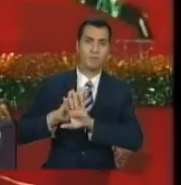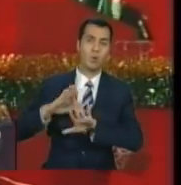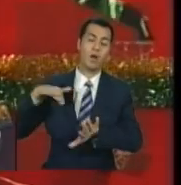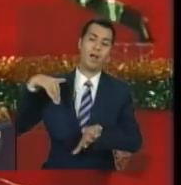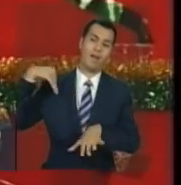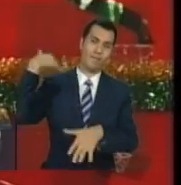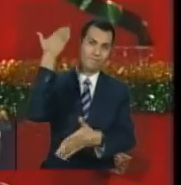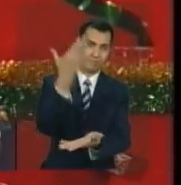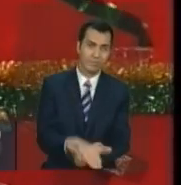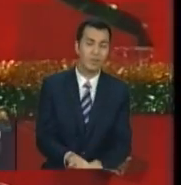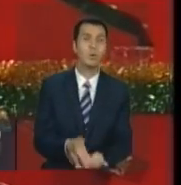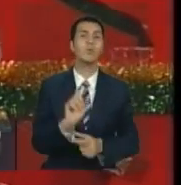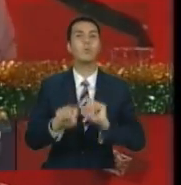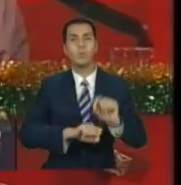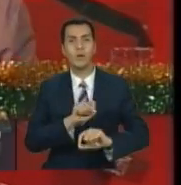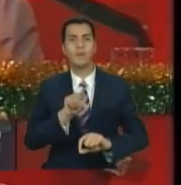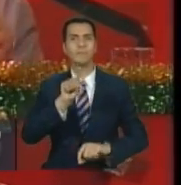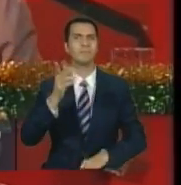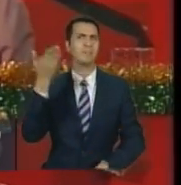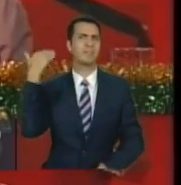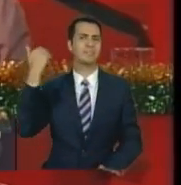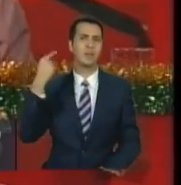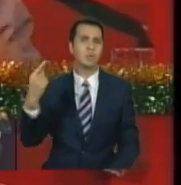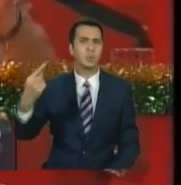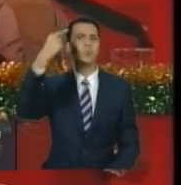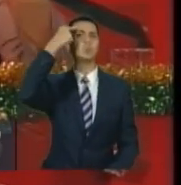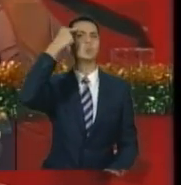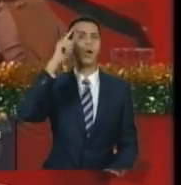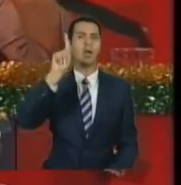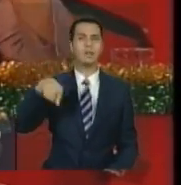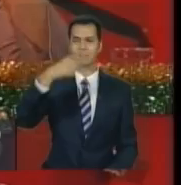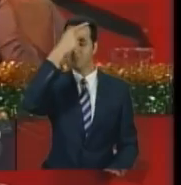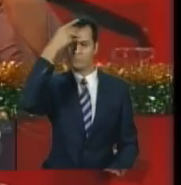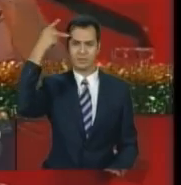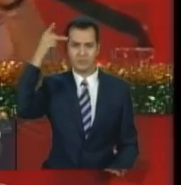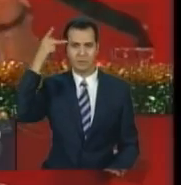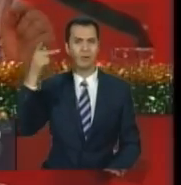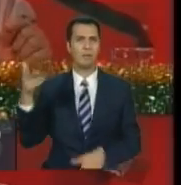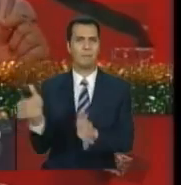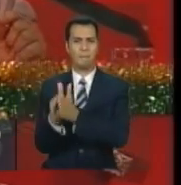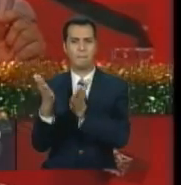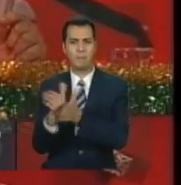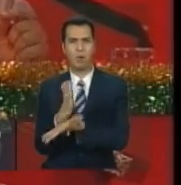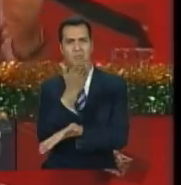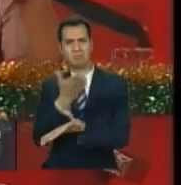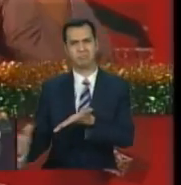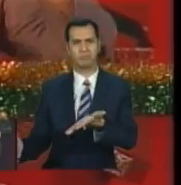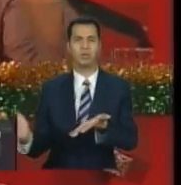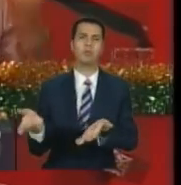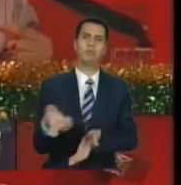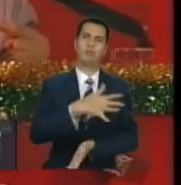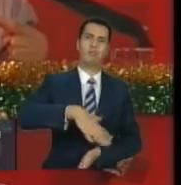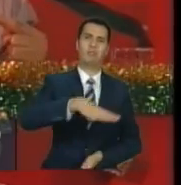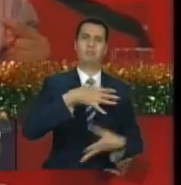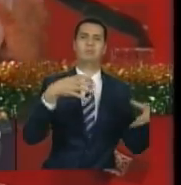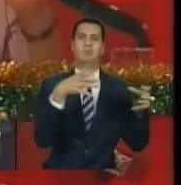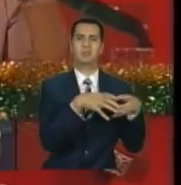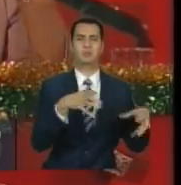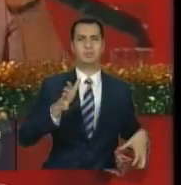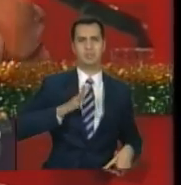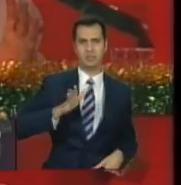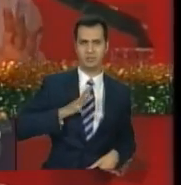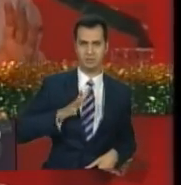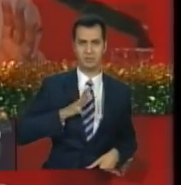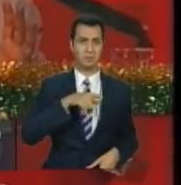escravidão, que foi uma das questões mais centrais na visão que